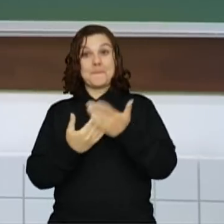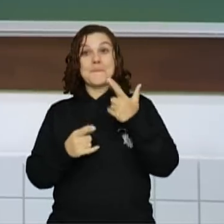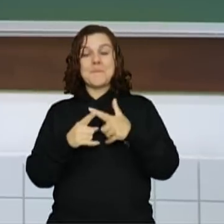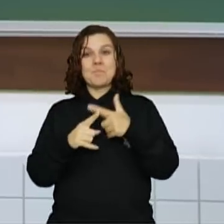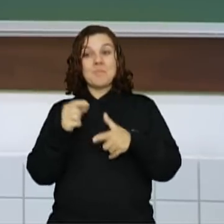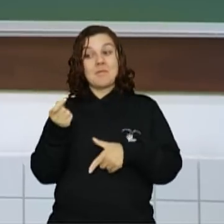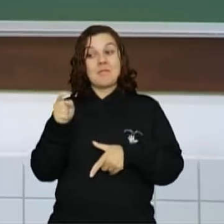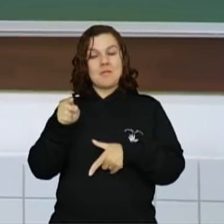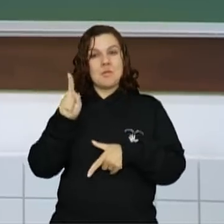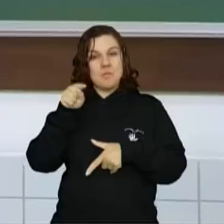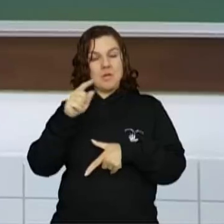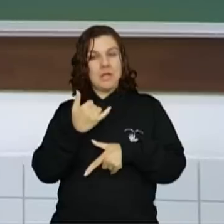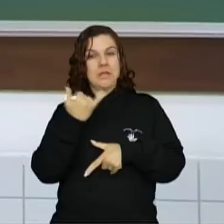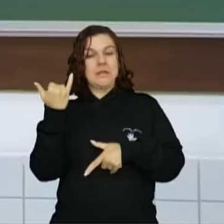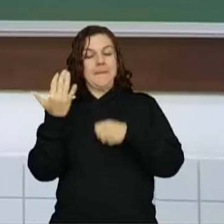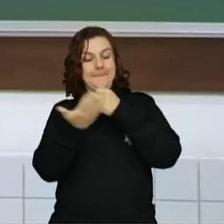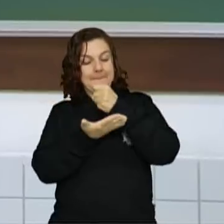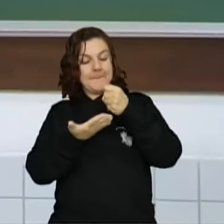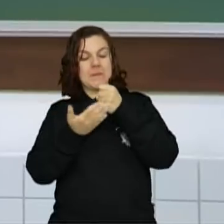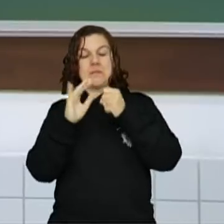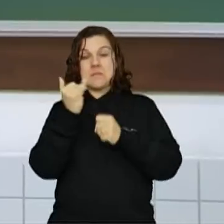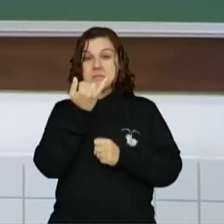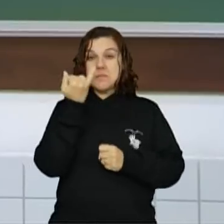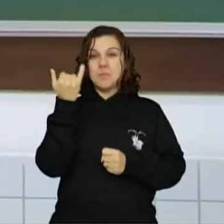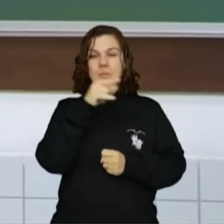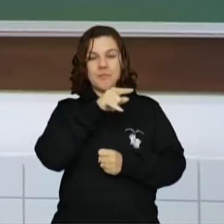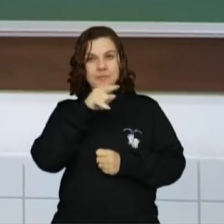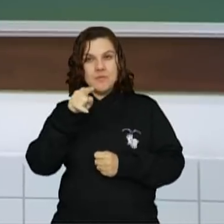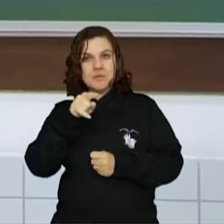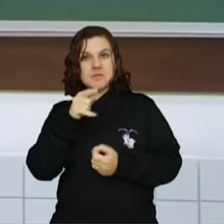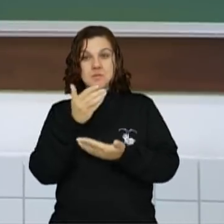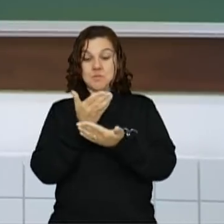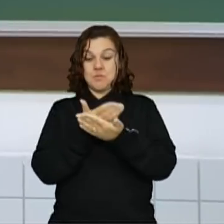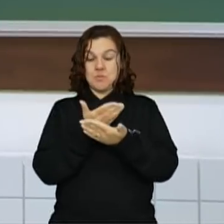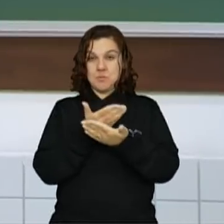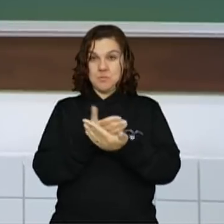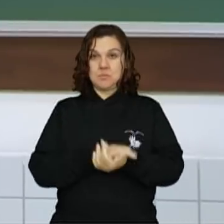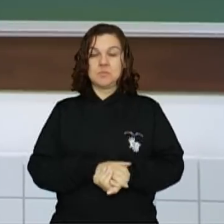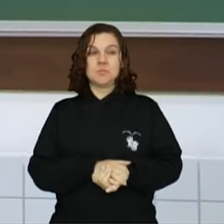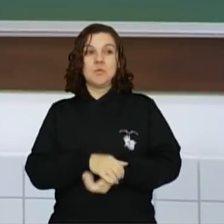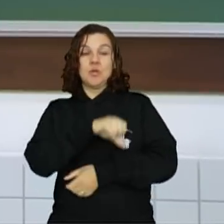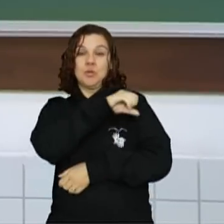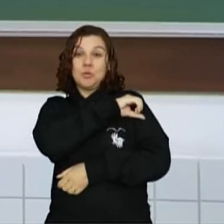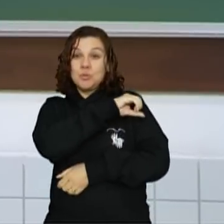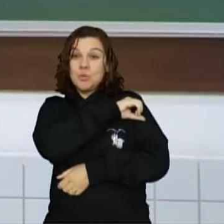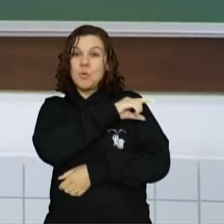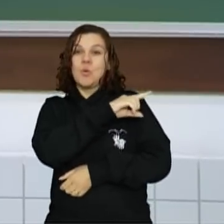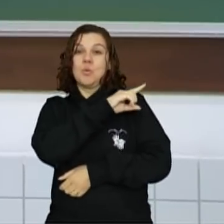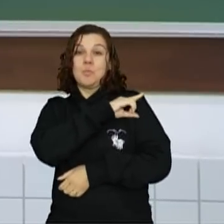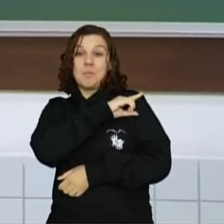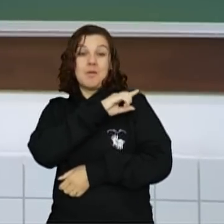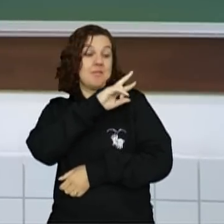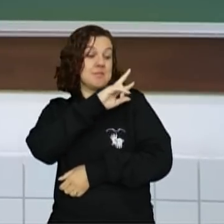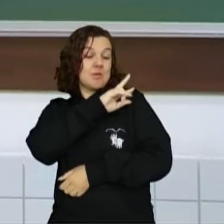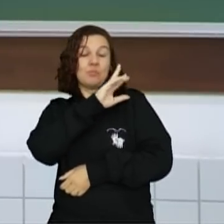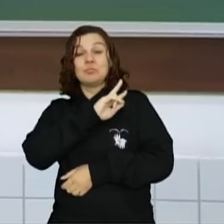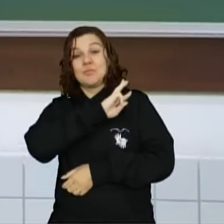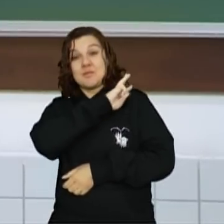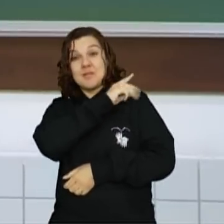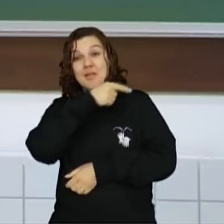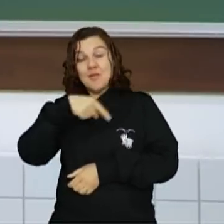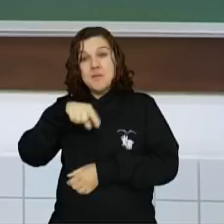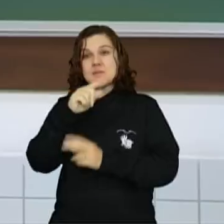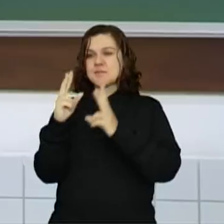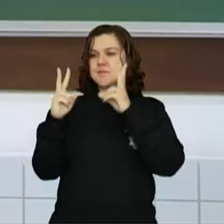porque isso é uma base para que quando vocês estiverem no nono, no primeiro, no segundo, no ensino médio,